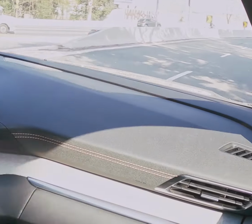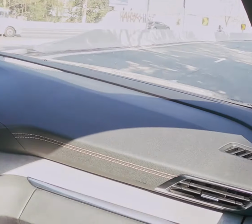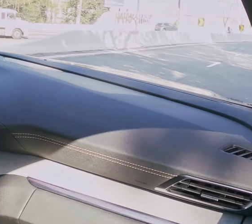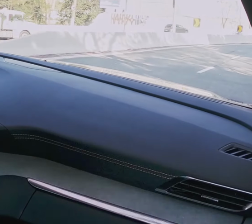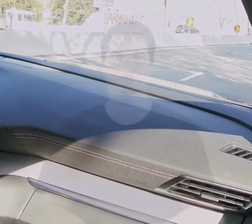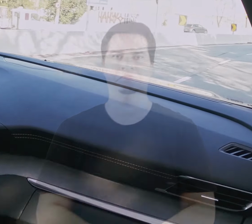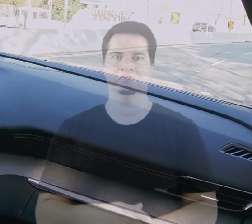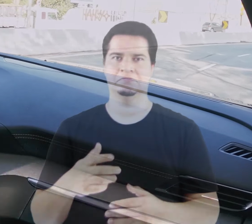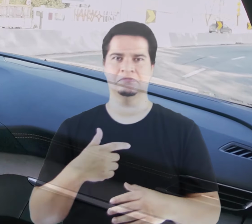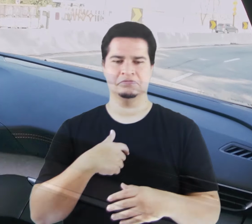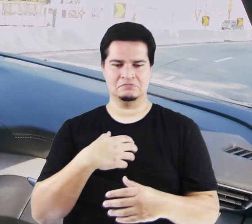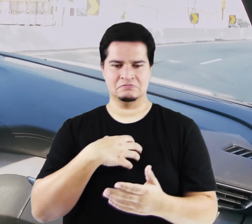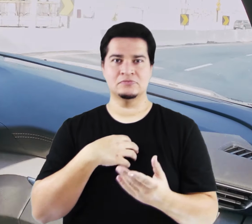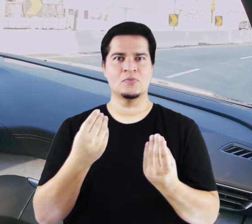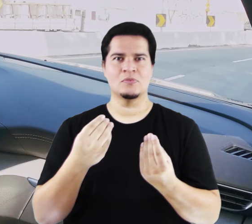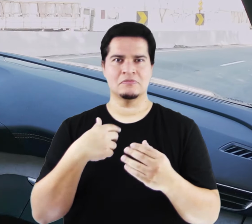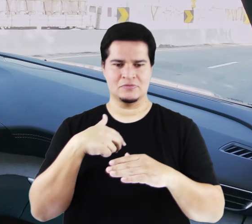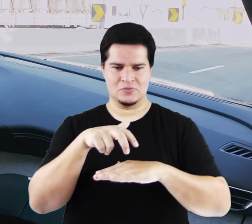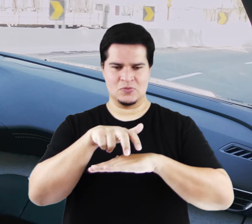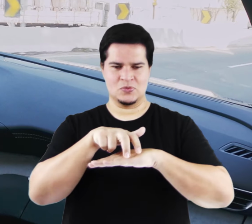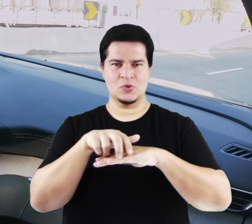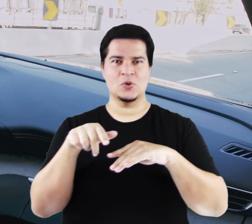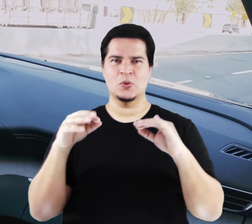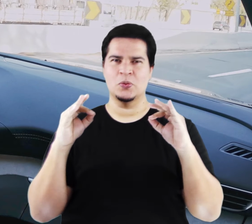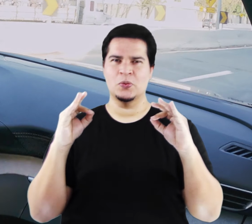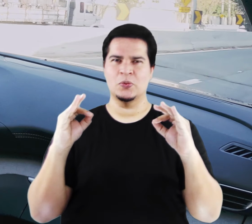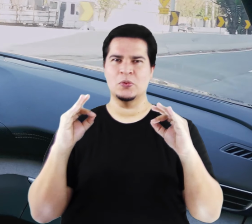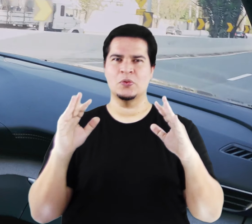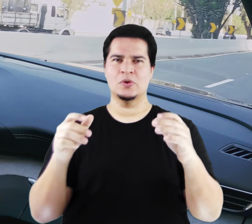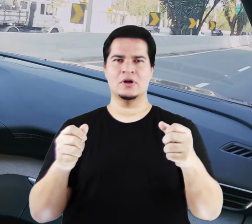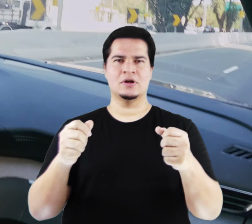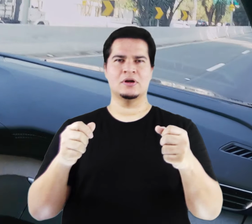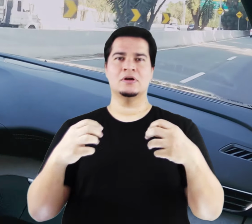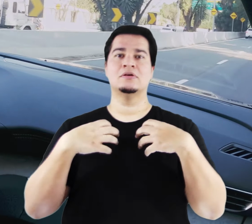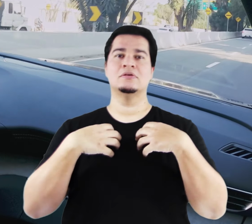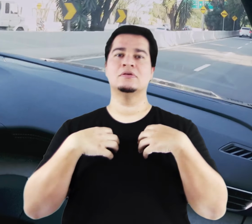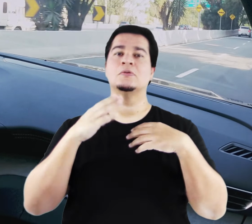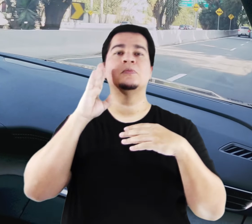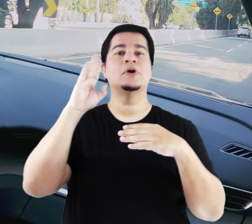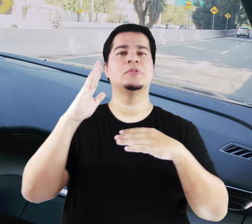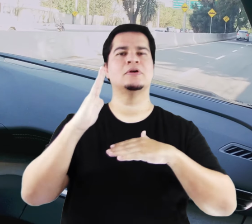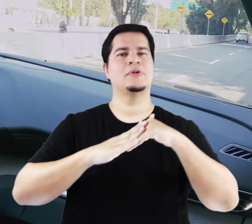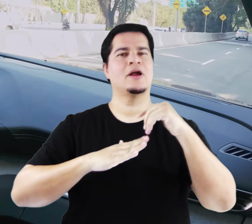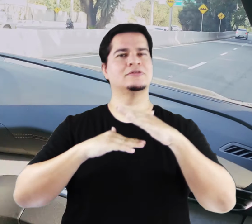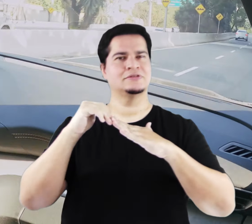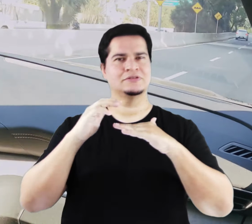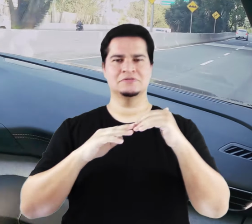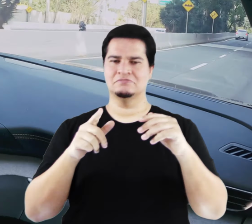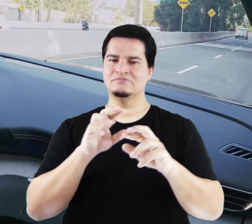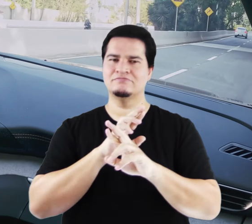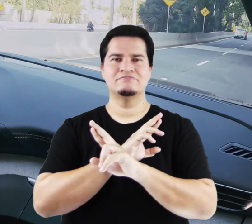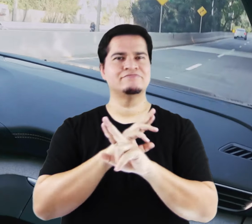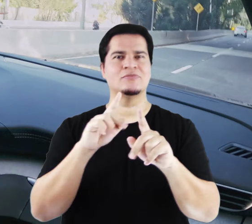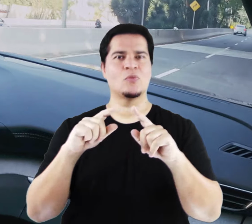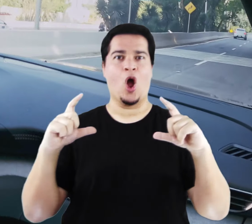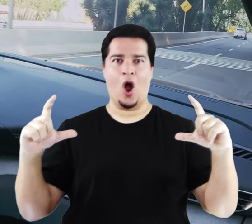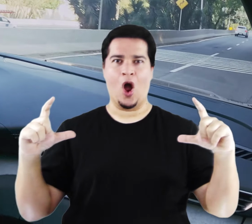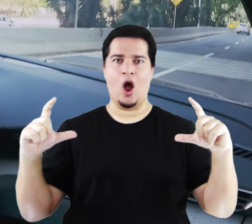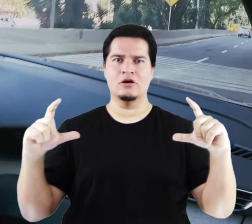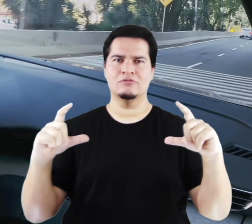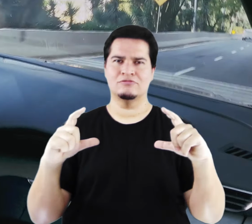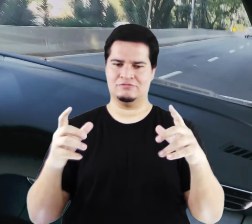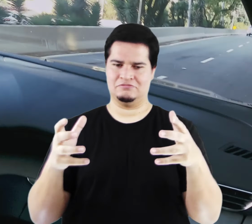Acho que não tem como começar falando esse onboard sobre outra coisa, senão essa experiência diferenciada causada